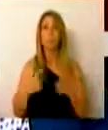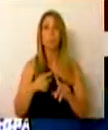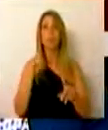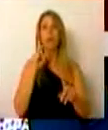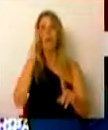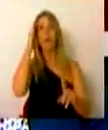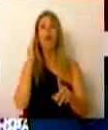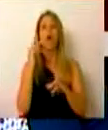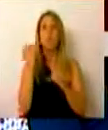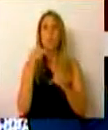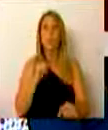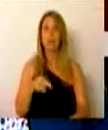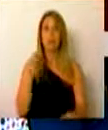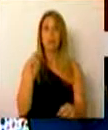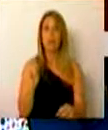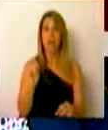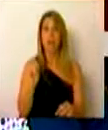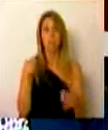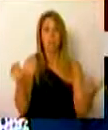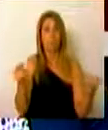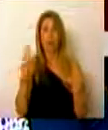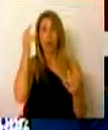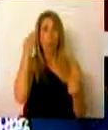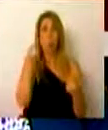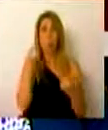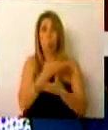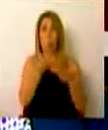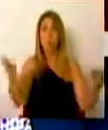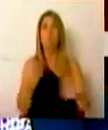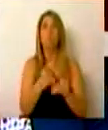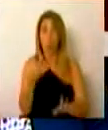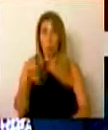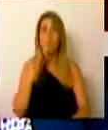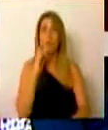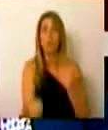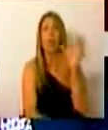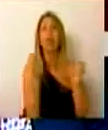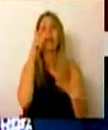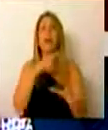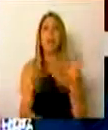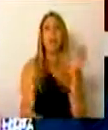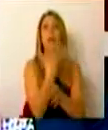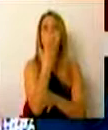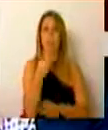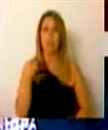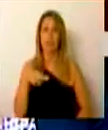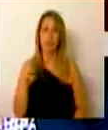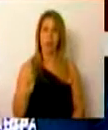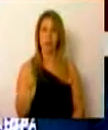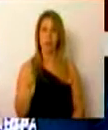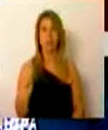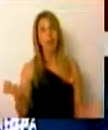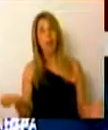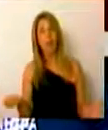Saúde que é conhecida. O PS foi, aliás, o partido fundador do Serviço Nacional de Saúde. E a visão do